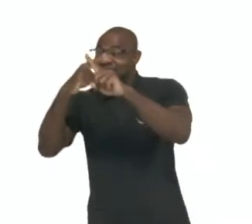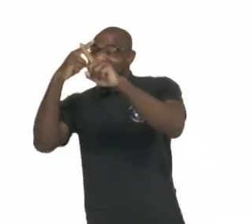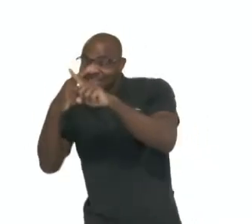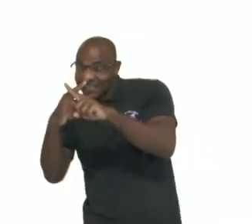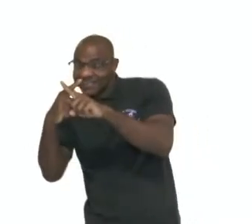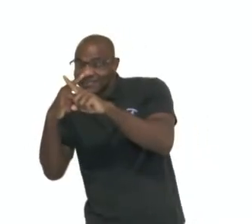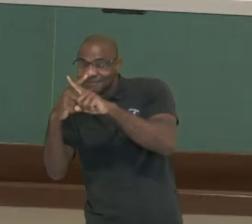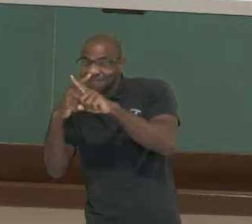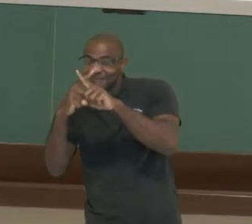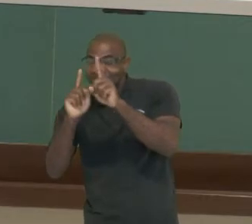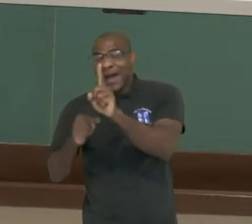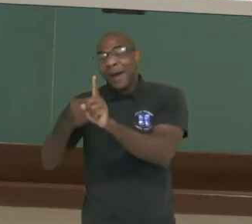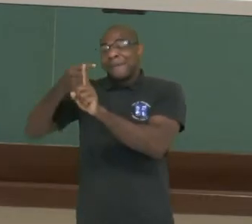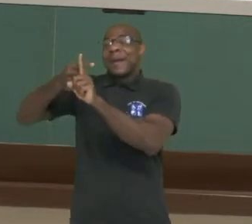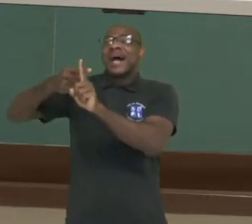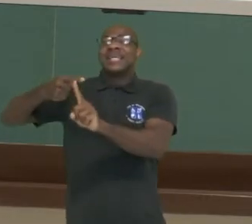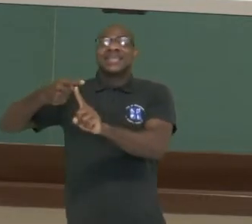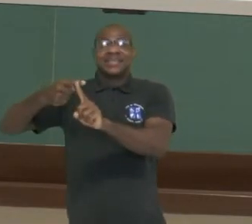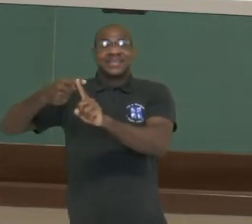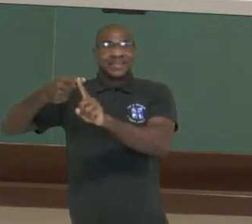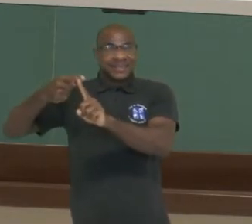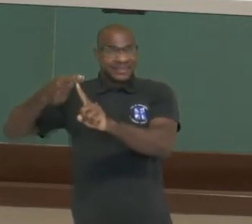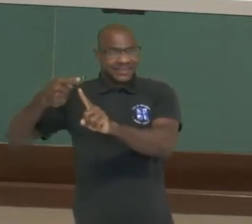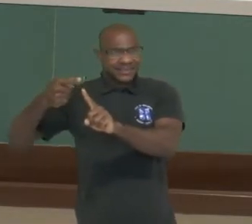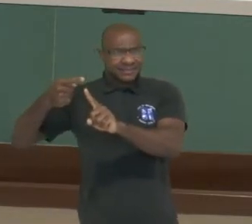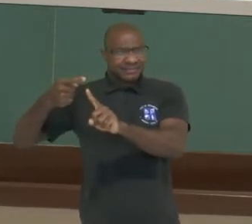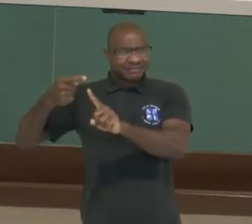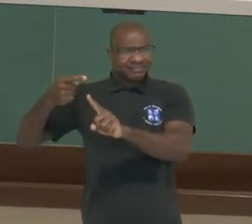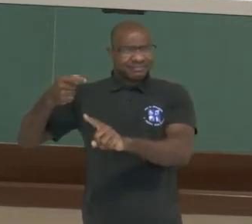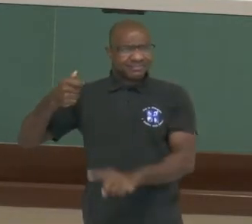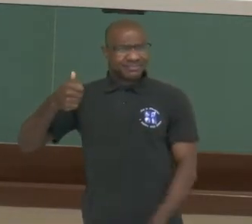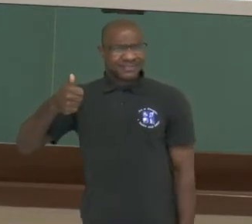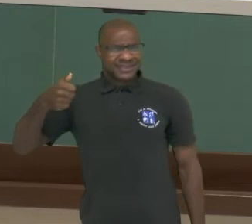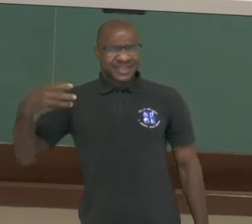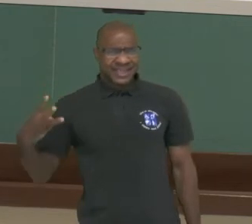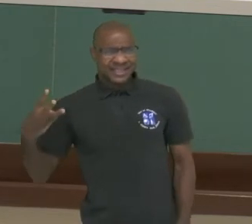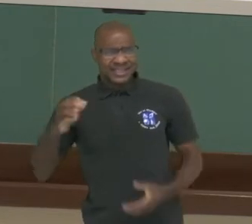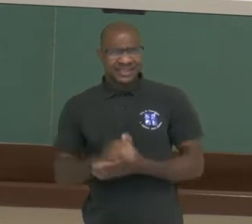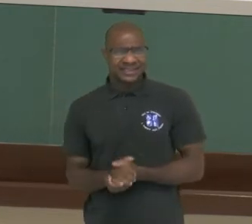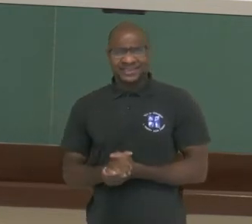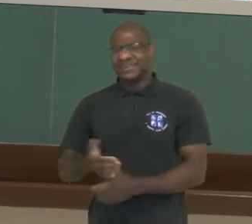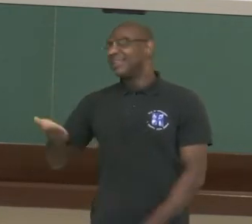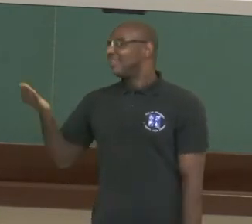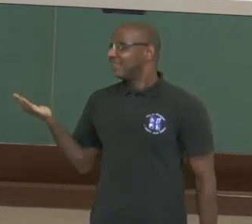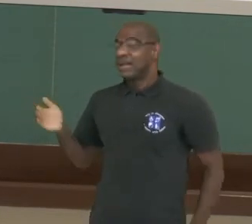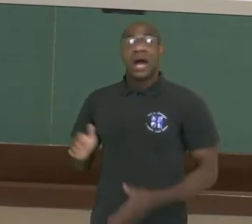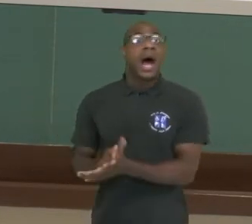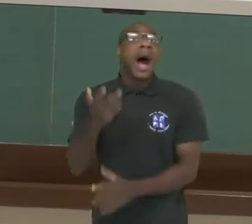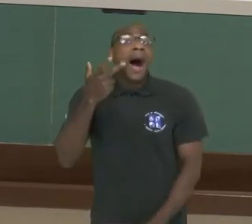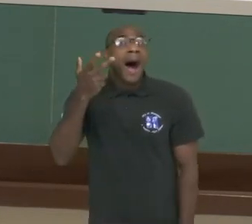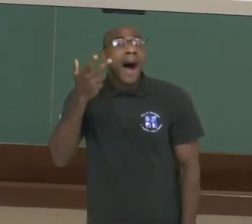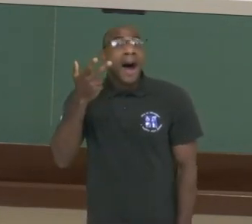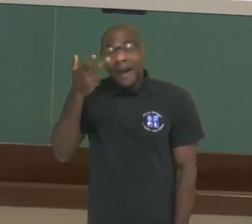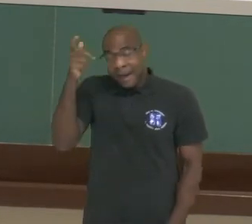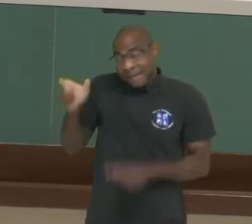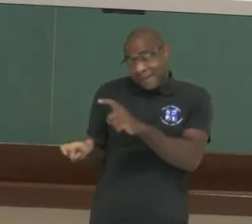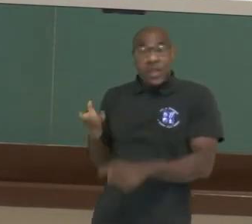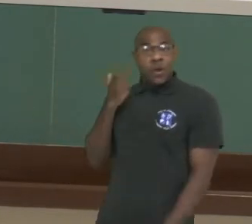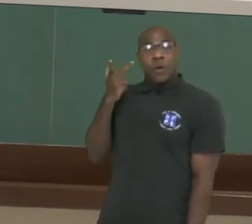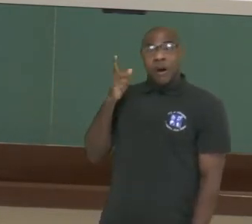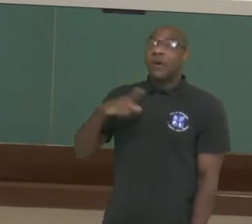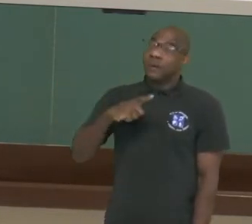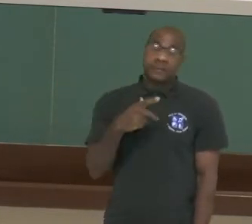47XX mais 13. Não esqueça, o indivíduo tido como normal teria